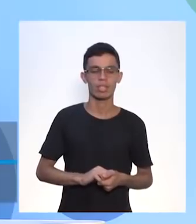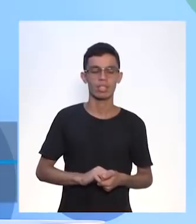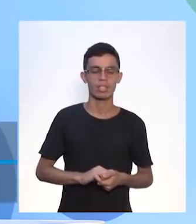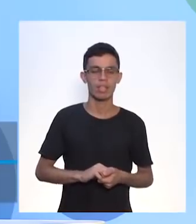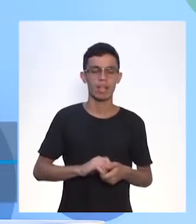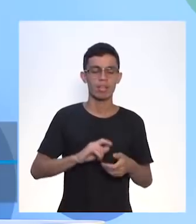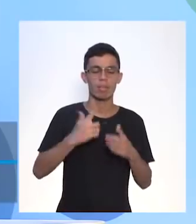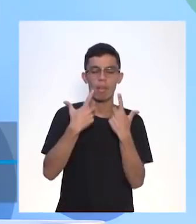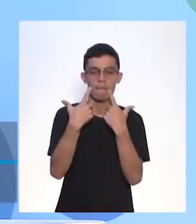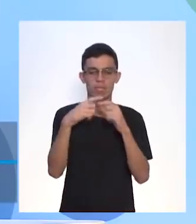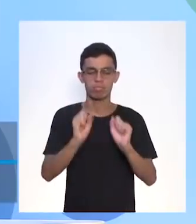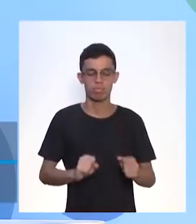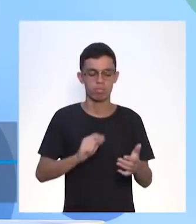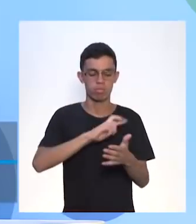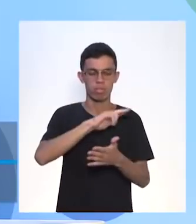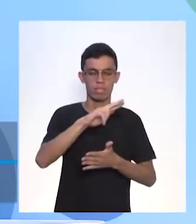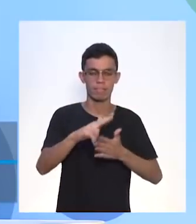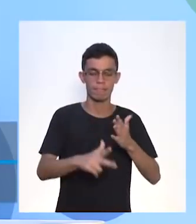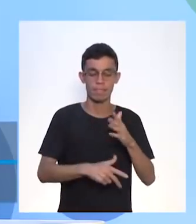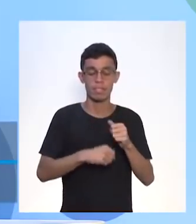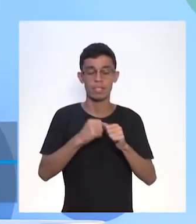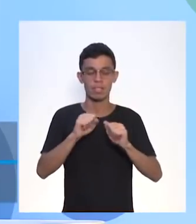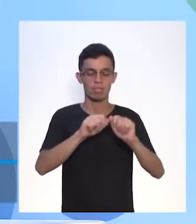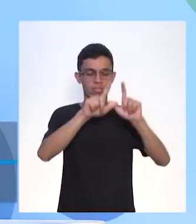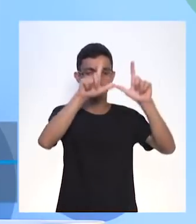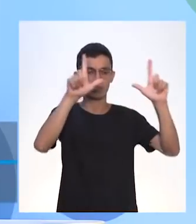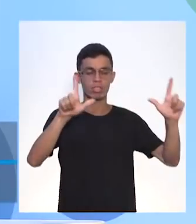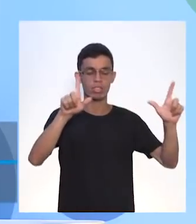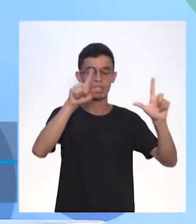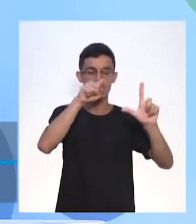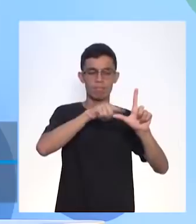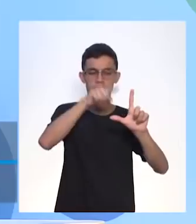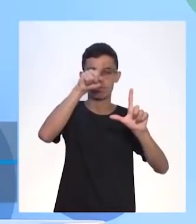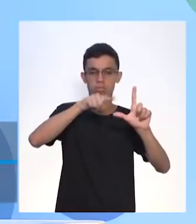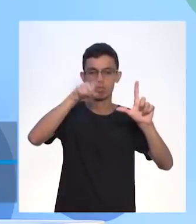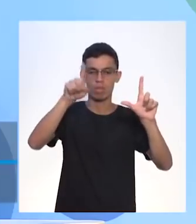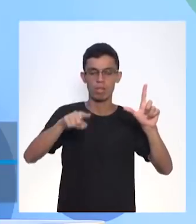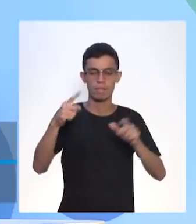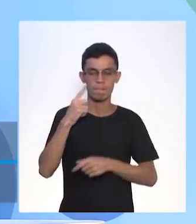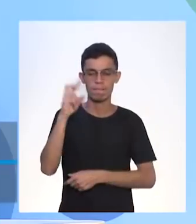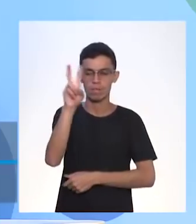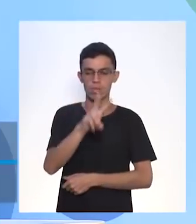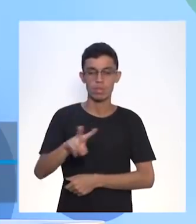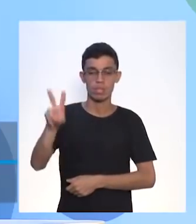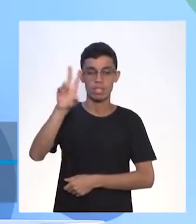recursos linguísticos e gráfico visuais, habilidade